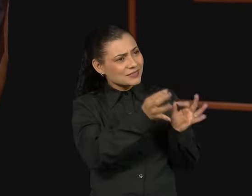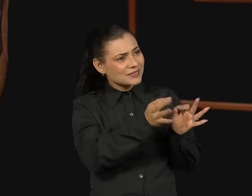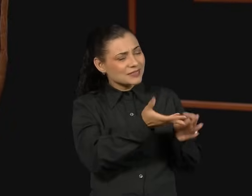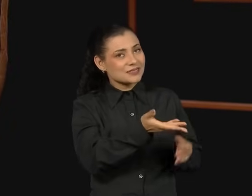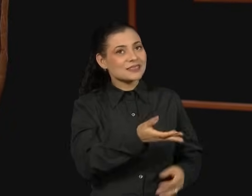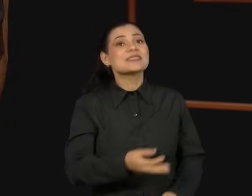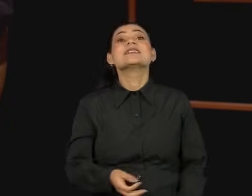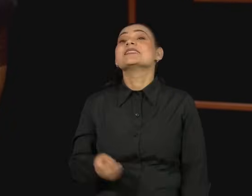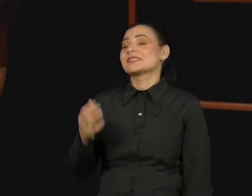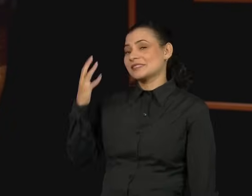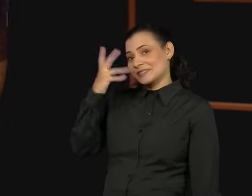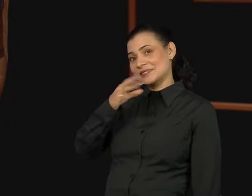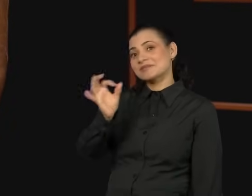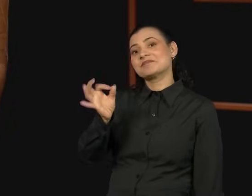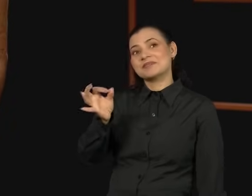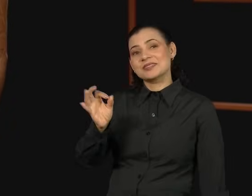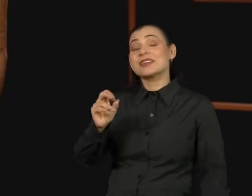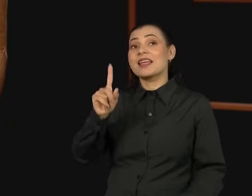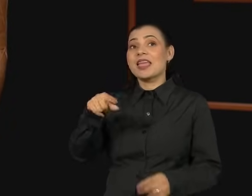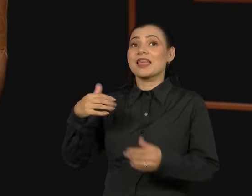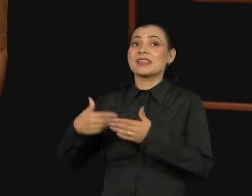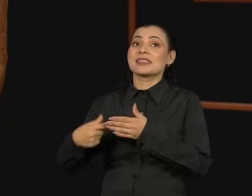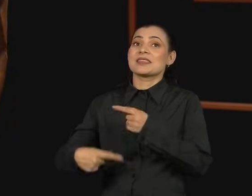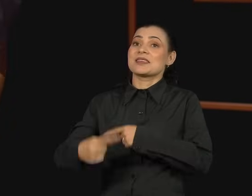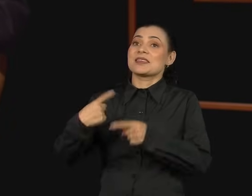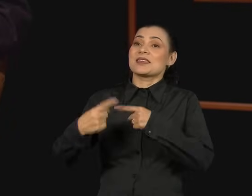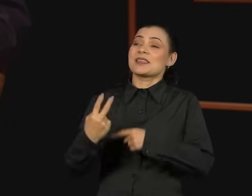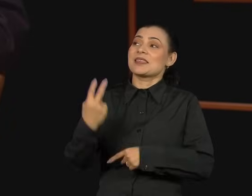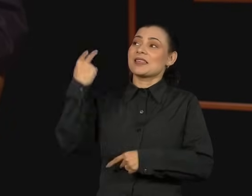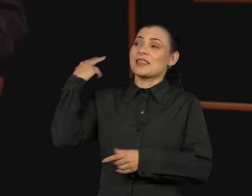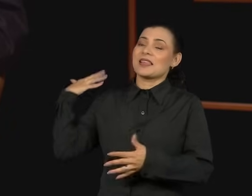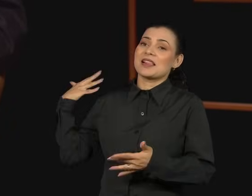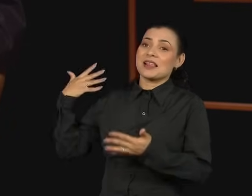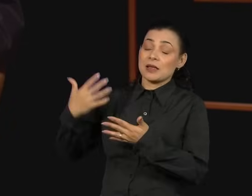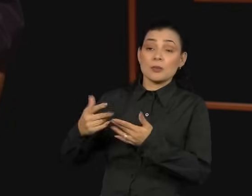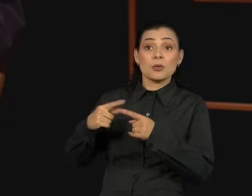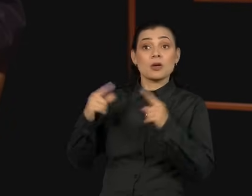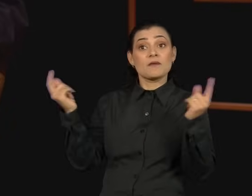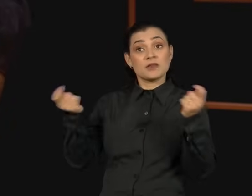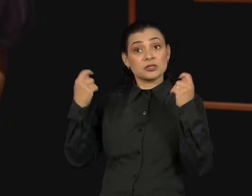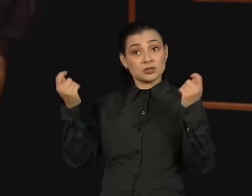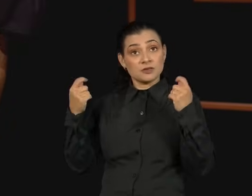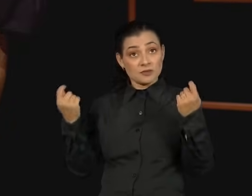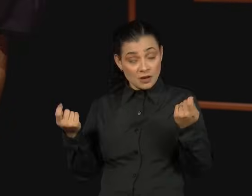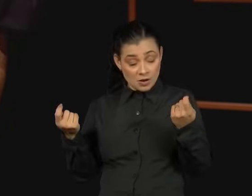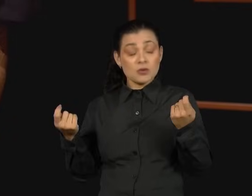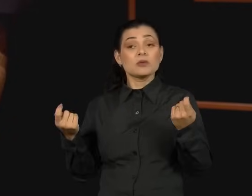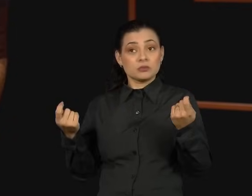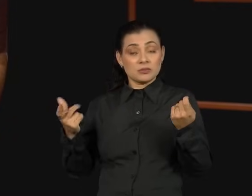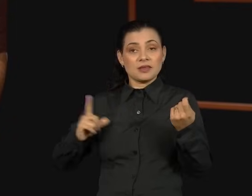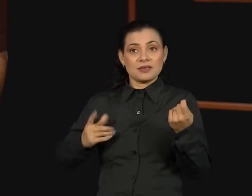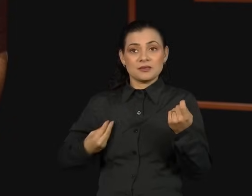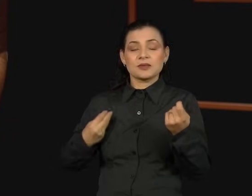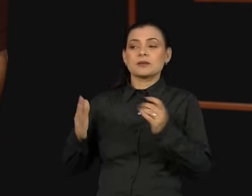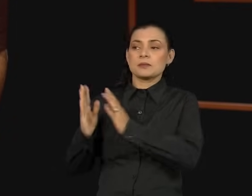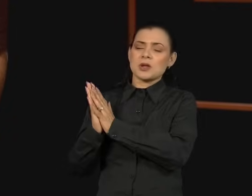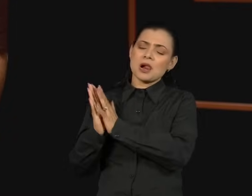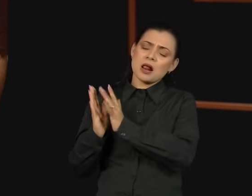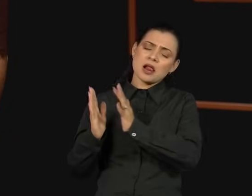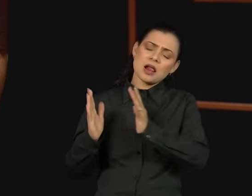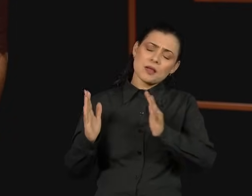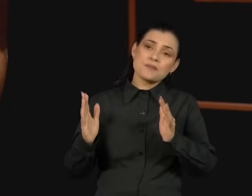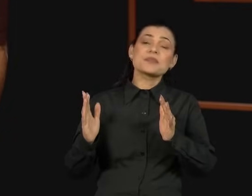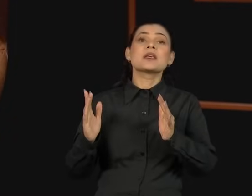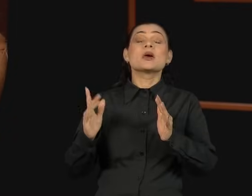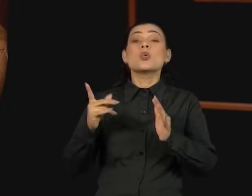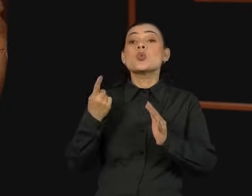anel. Exatamente, que liga esses tempos, né? Porque quando teve o festival, aí que terminou, quer dizer,